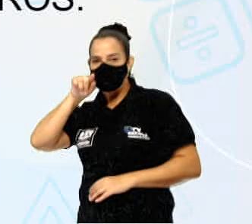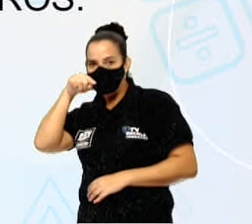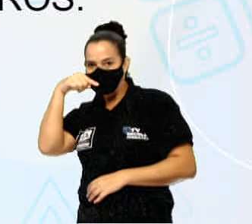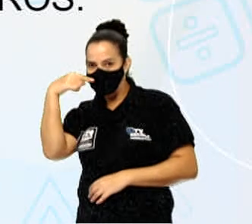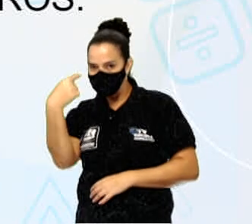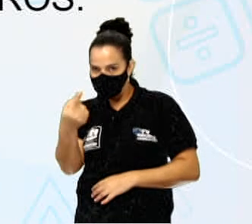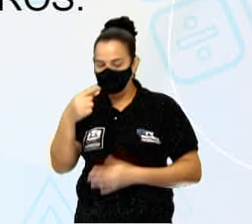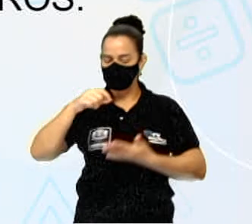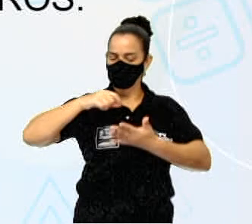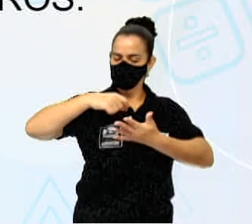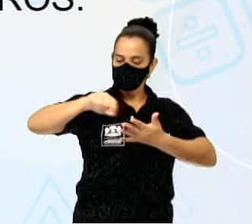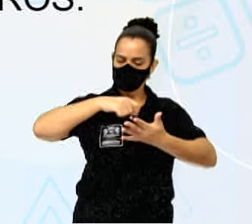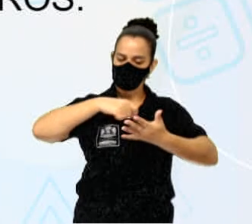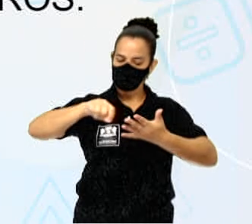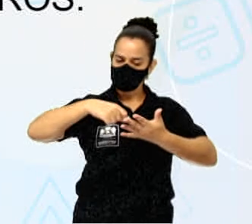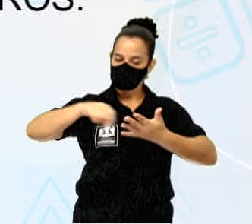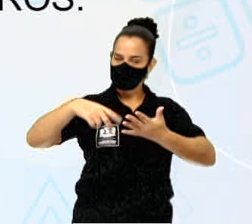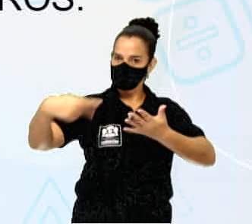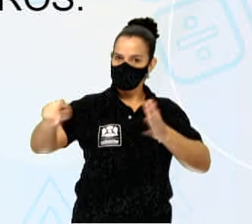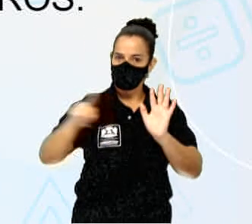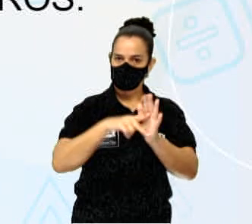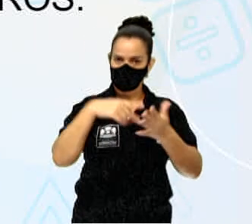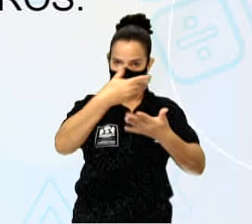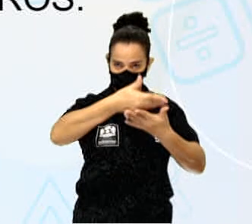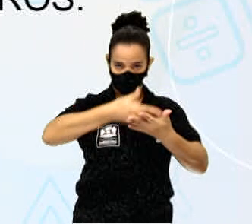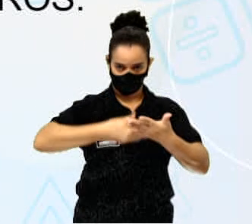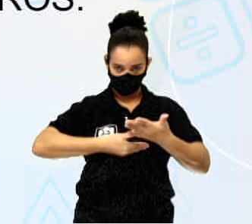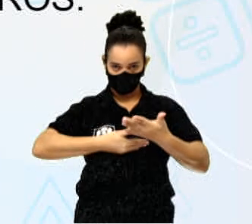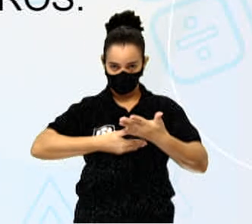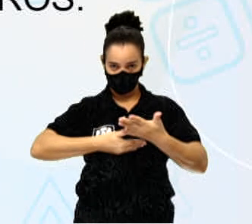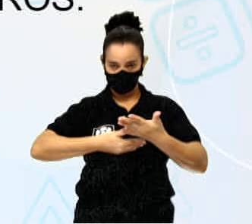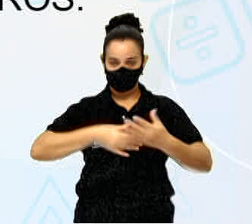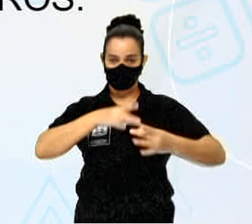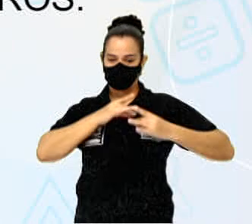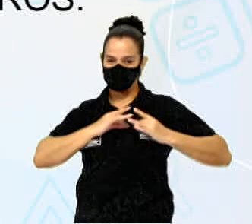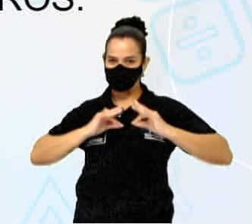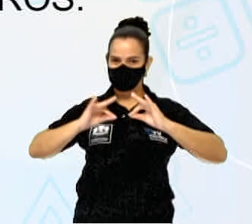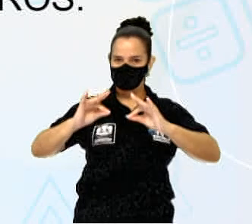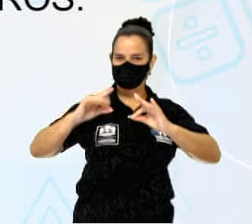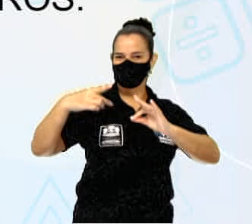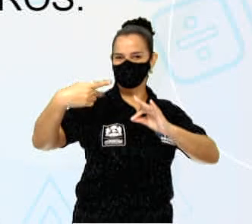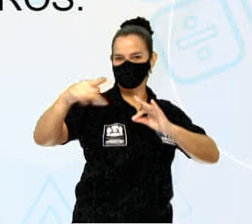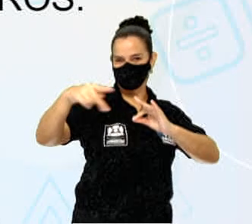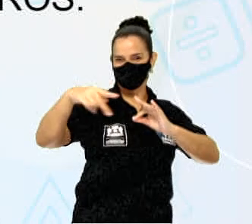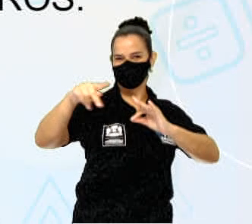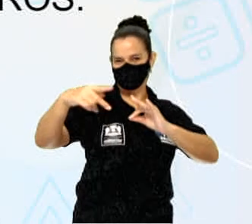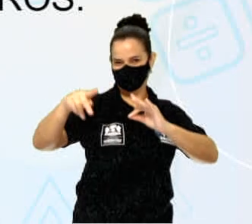Depois, escreva esse texto em seu caderno. Umbutu para você, que é a